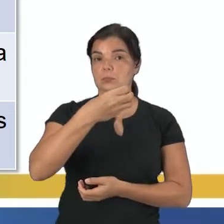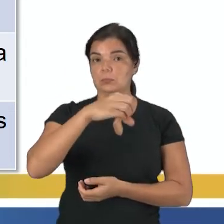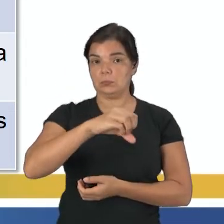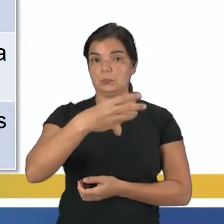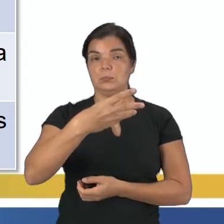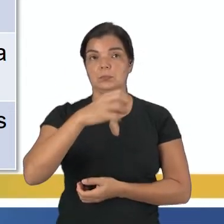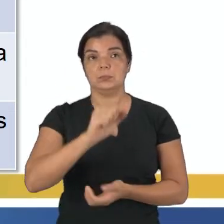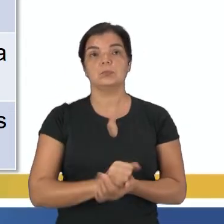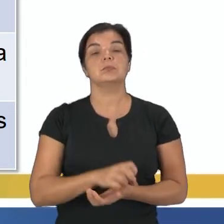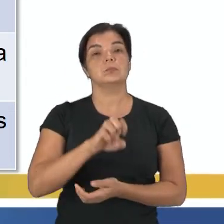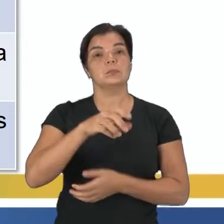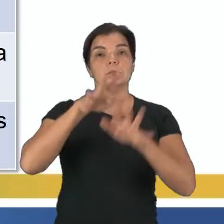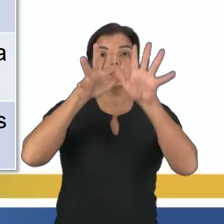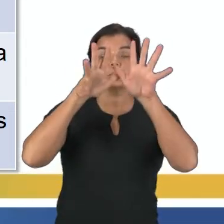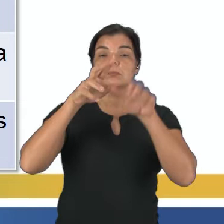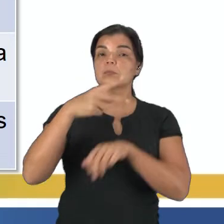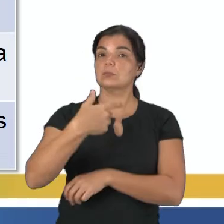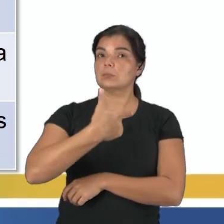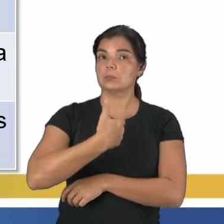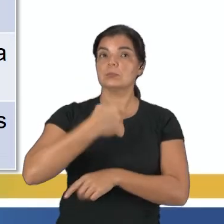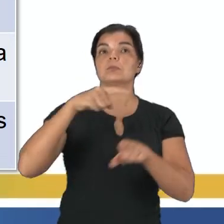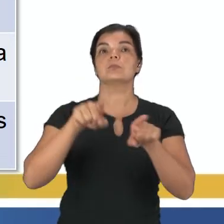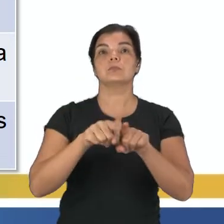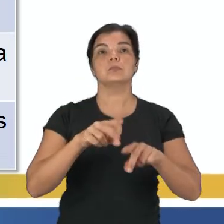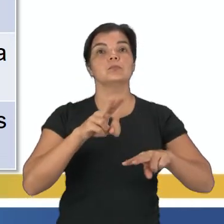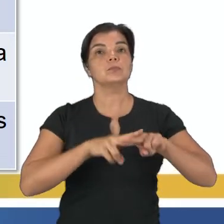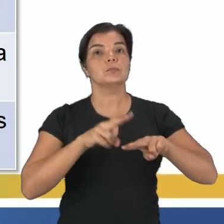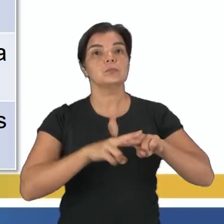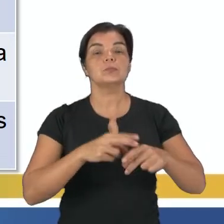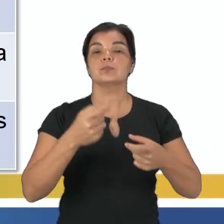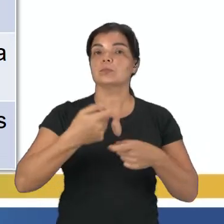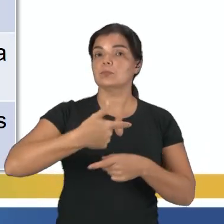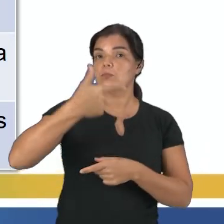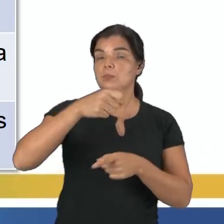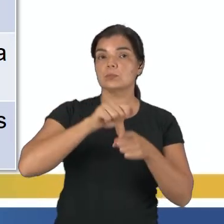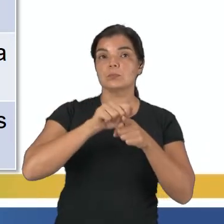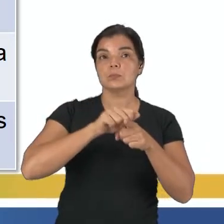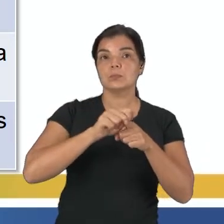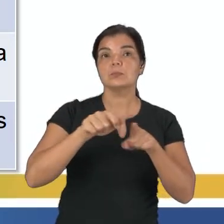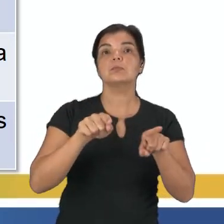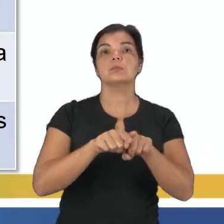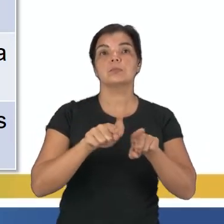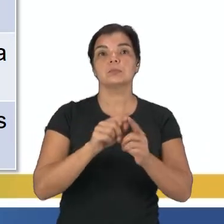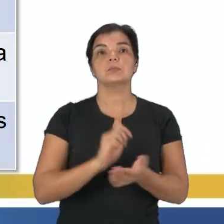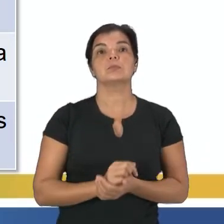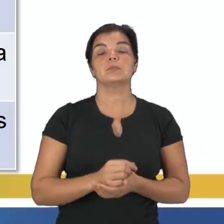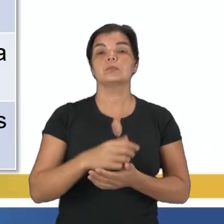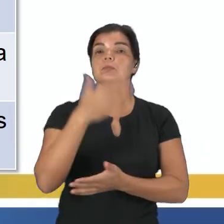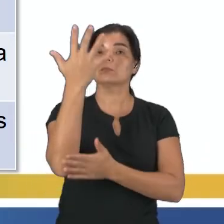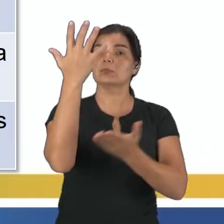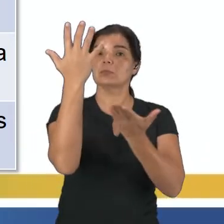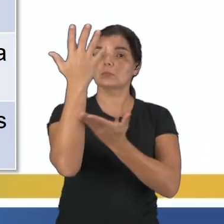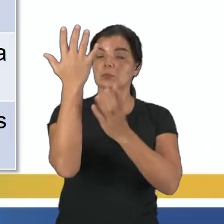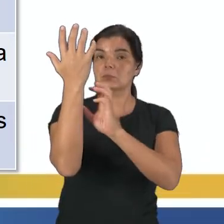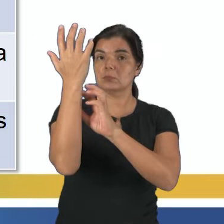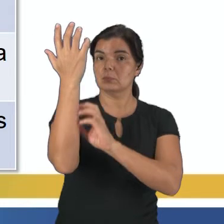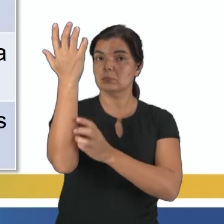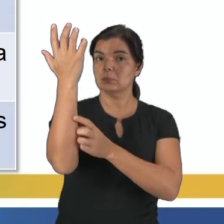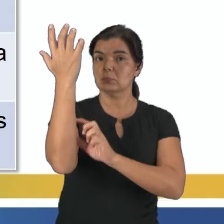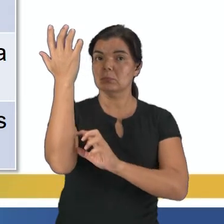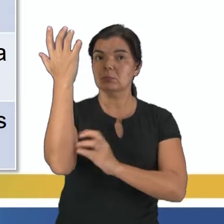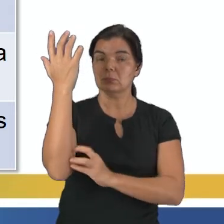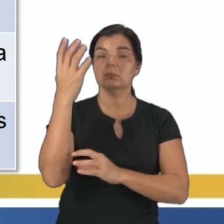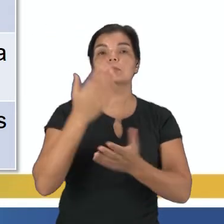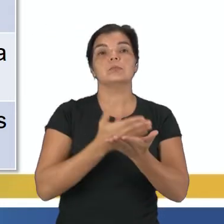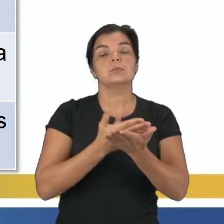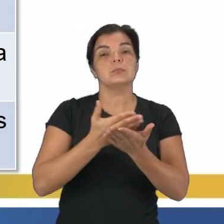a gente tem aqui no Acre o tempo do cativeiro, principalmente no período do segundo ciclo da borracha e a decadência dos seringais, certo?